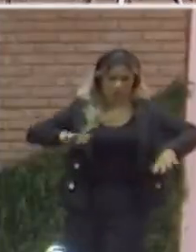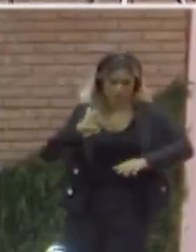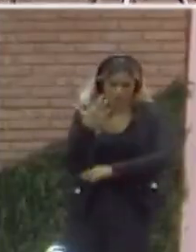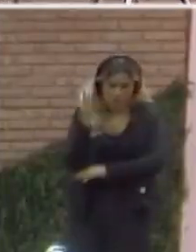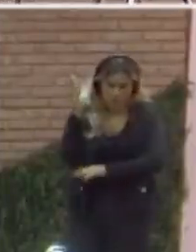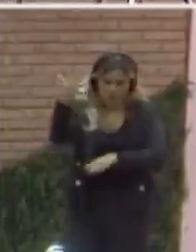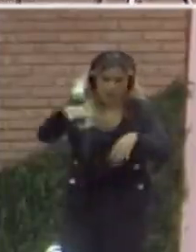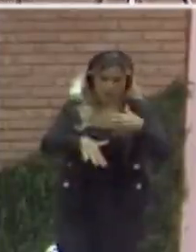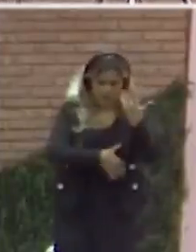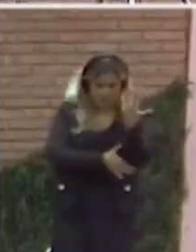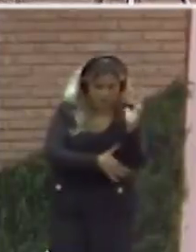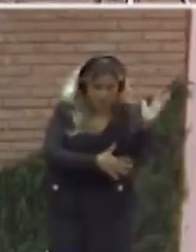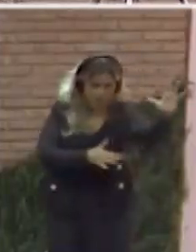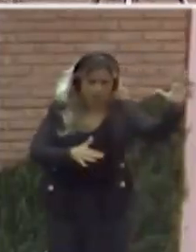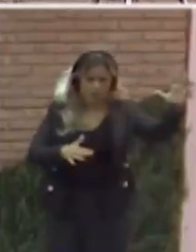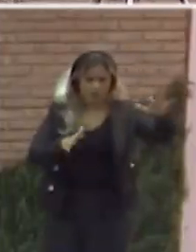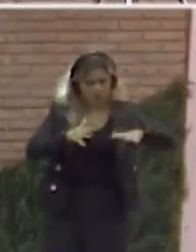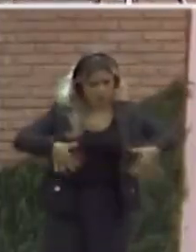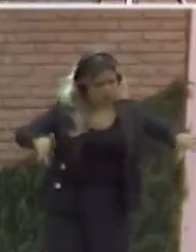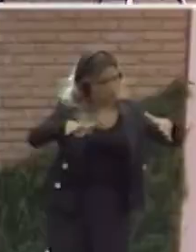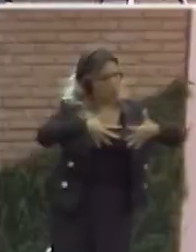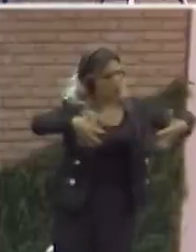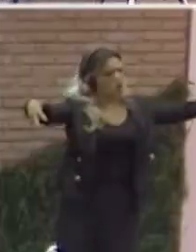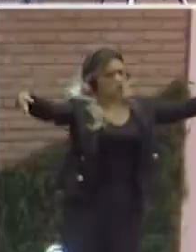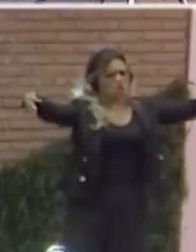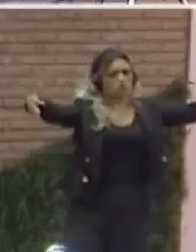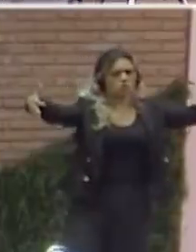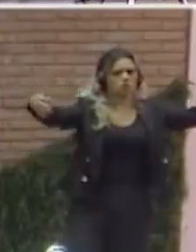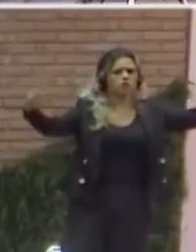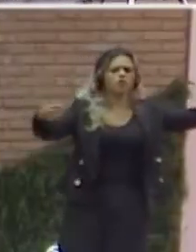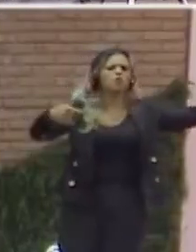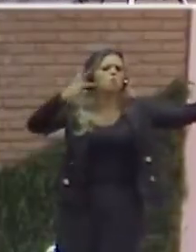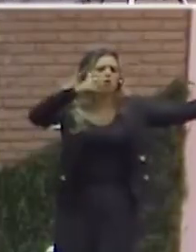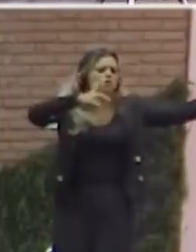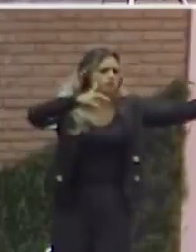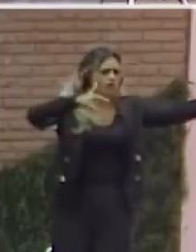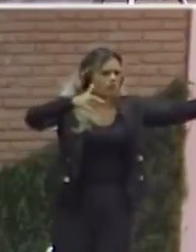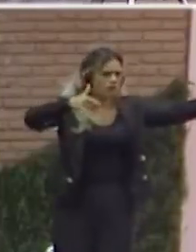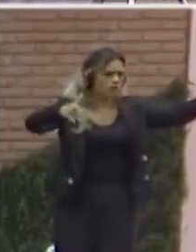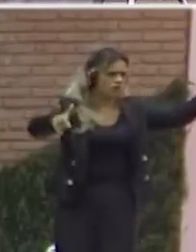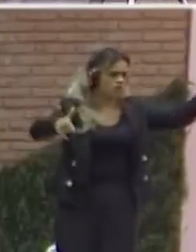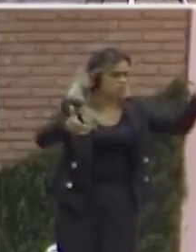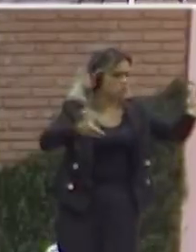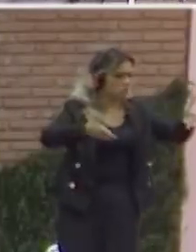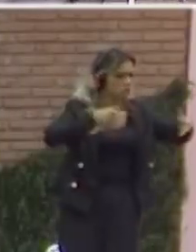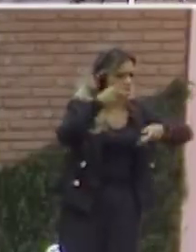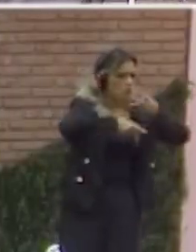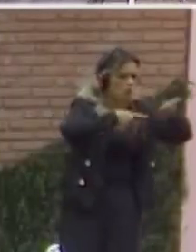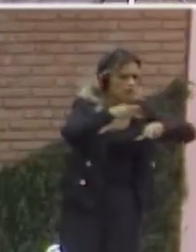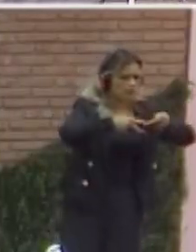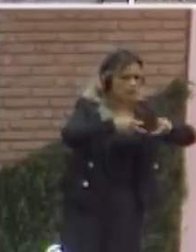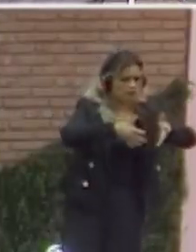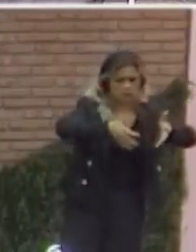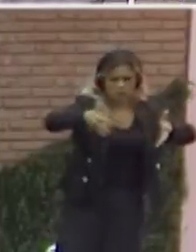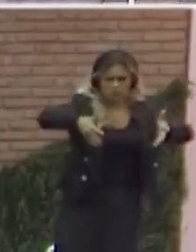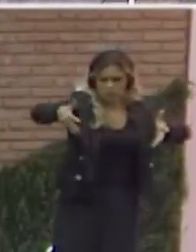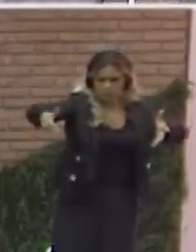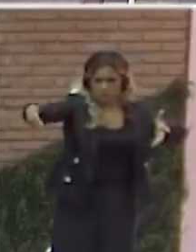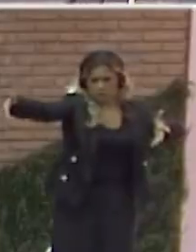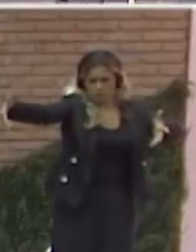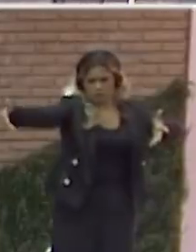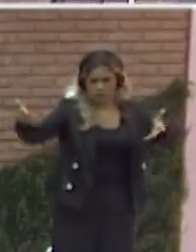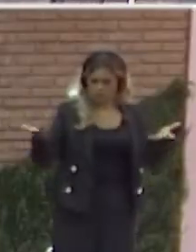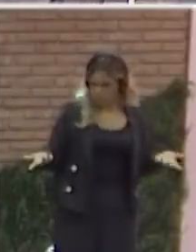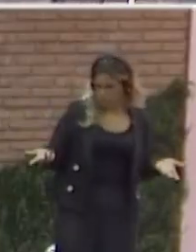Por conseguinte, é uma reserva muito grande para a expansão, vamos dizer, da população durante o crescimento